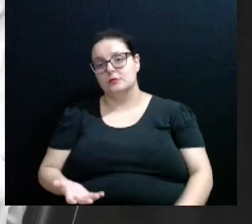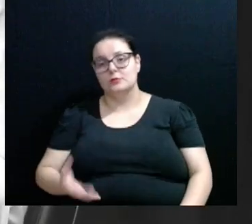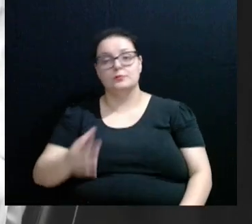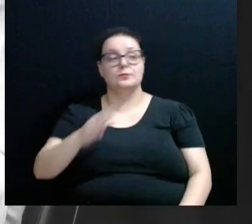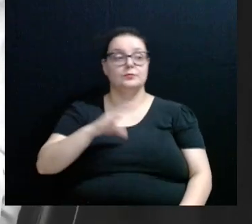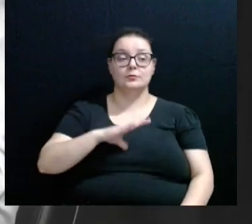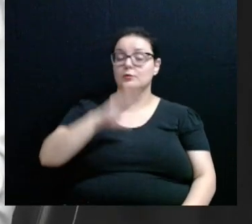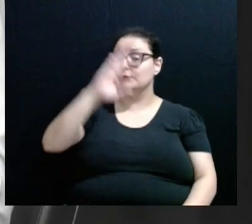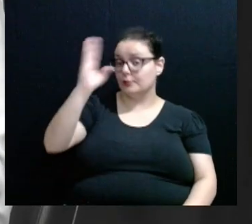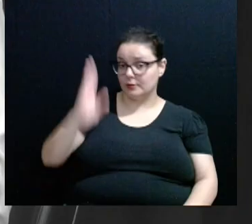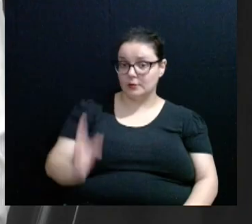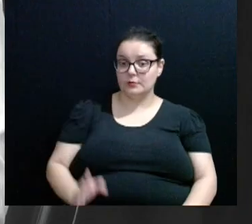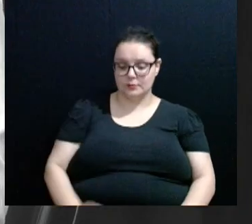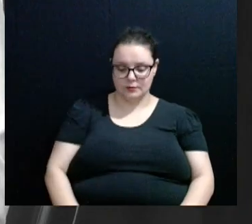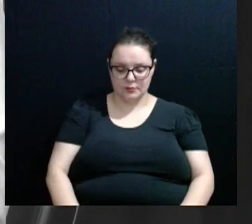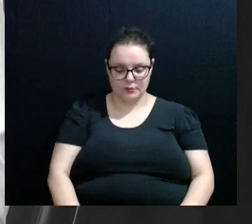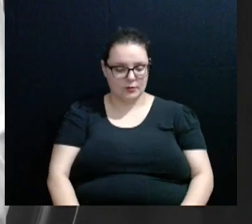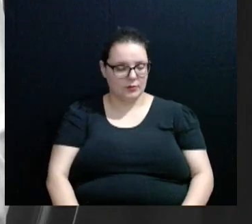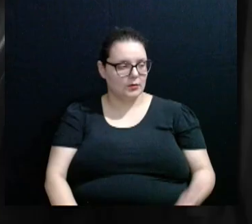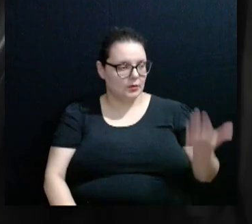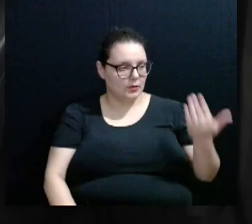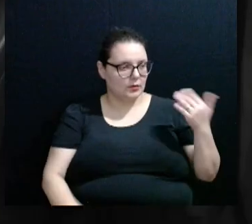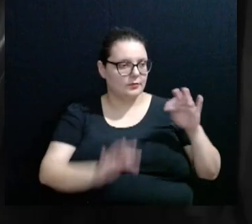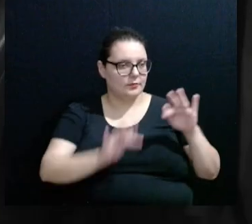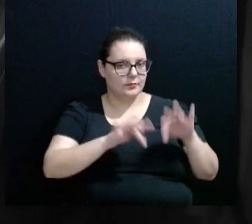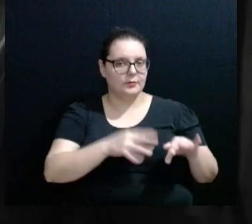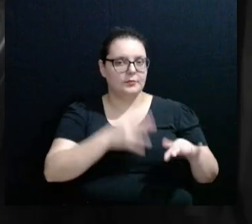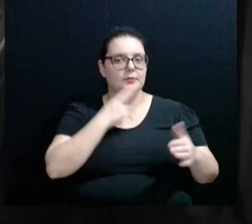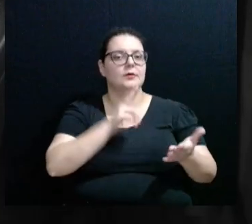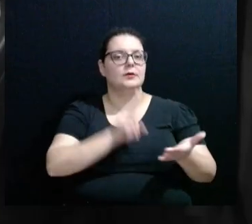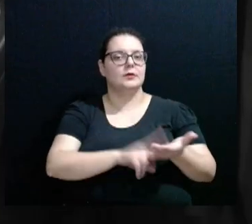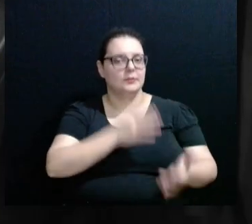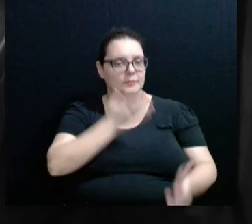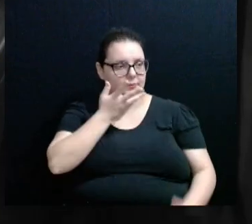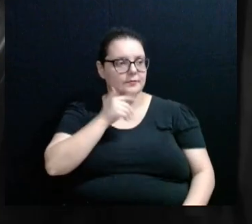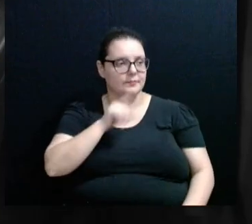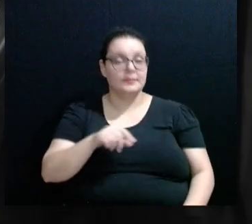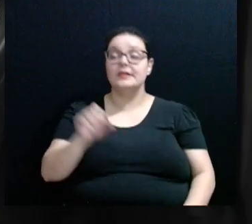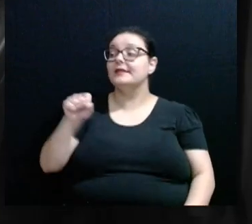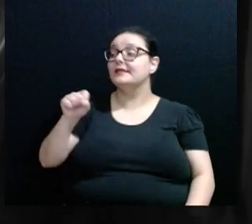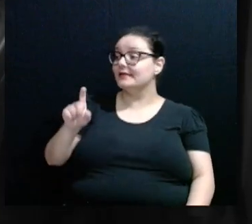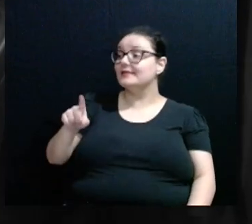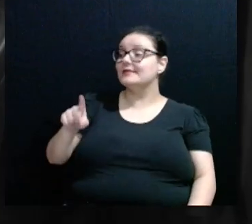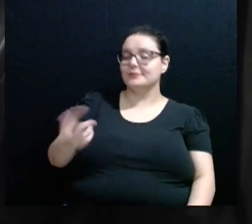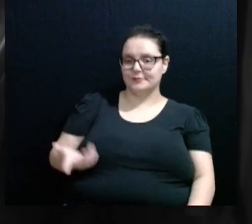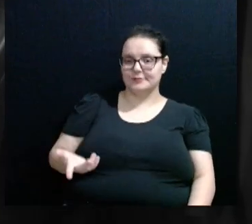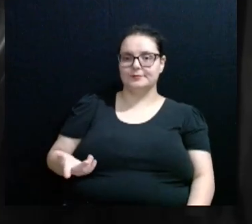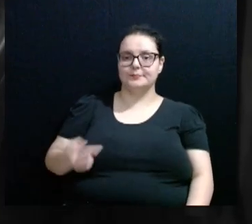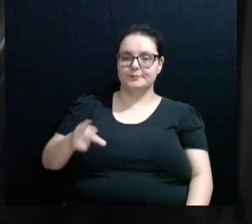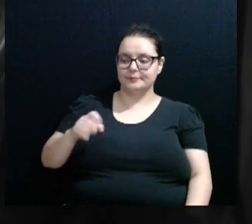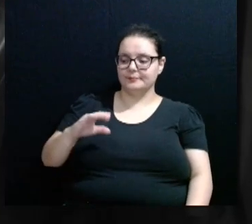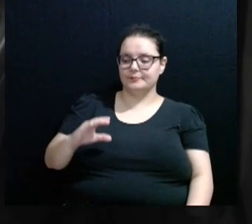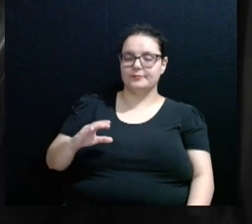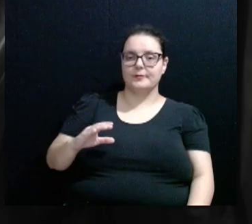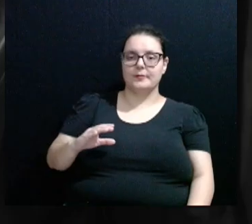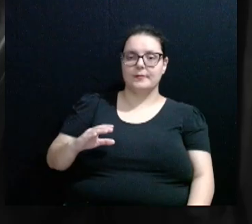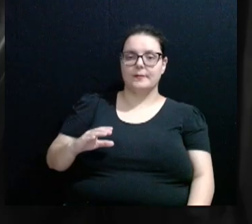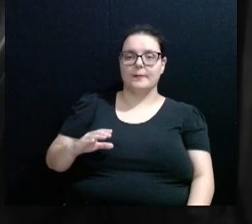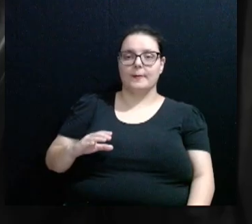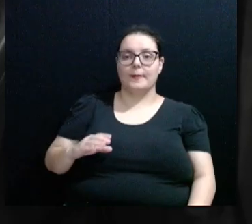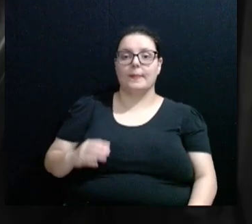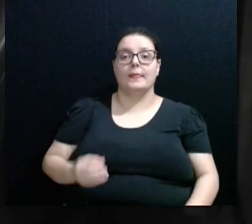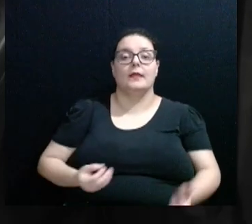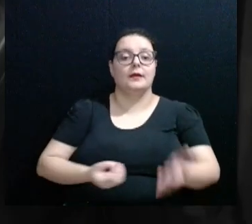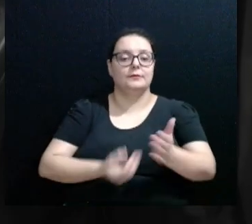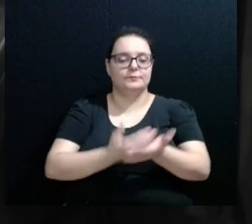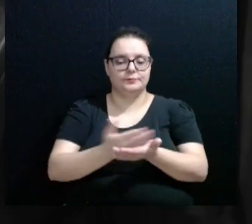municipais do Brasil. Que foi aquele que no final tem a cartinha das crianças e tudo mais. E o PIC, que é o PIC, ele nasceu da Secretaria